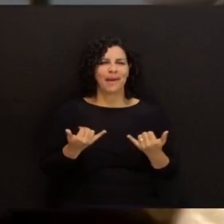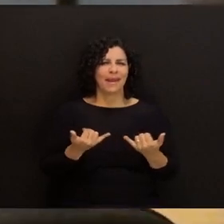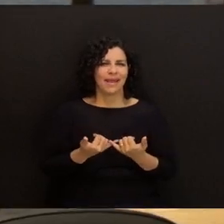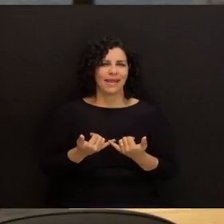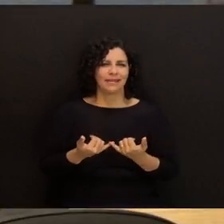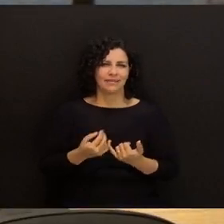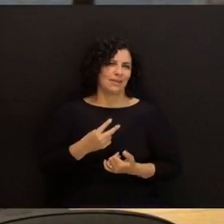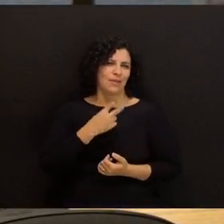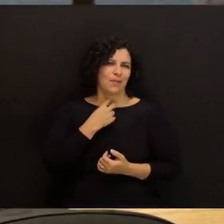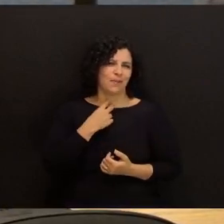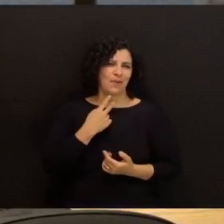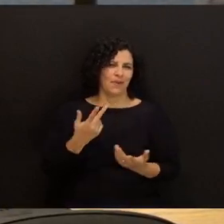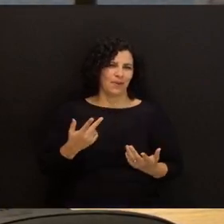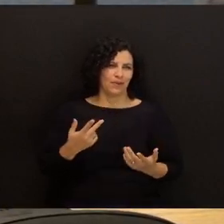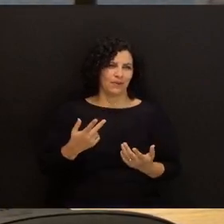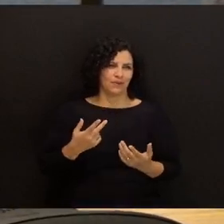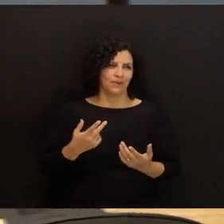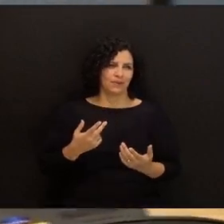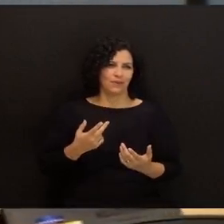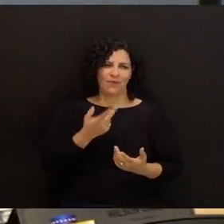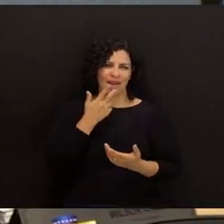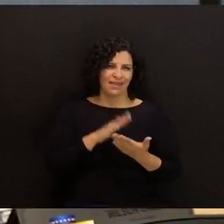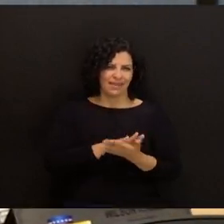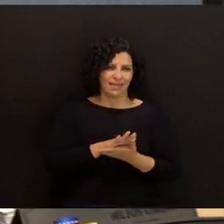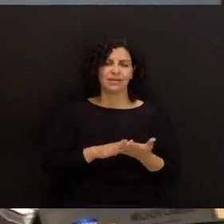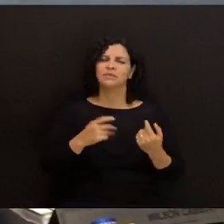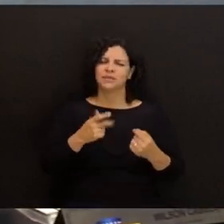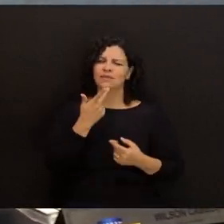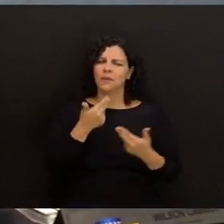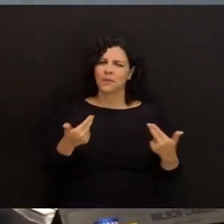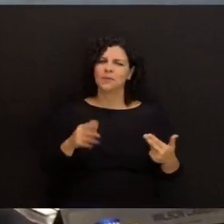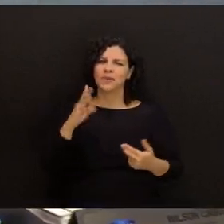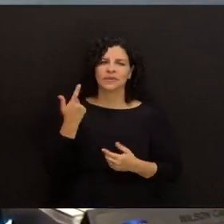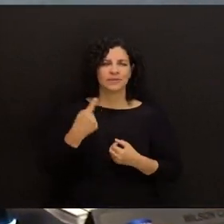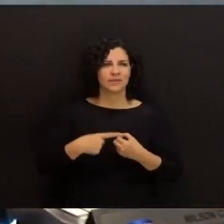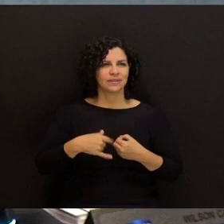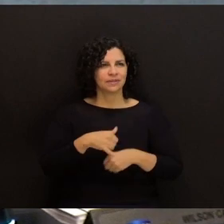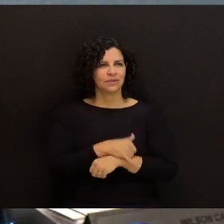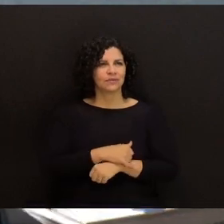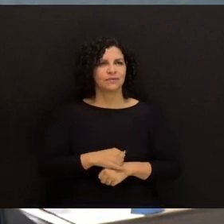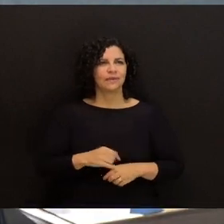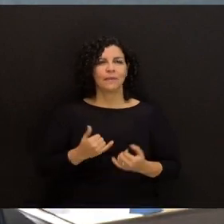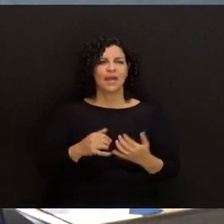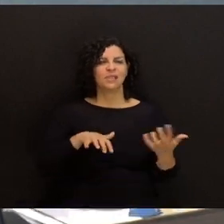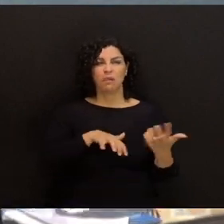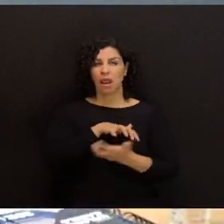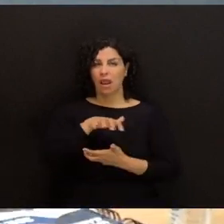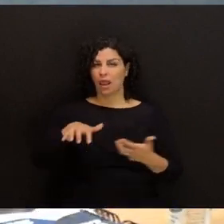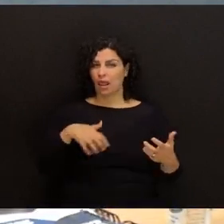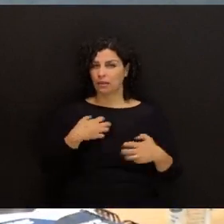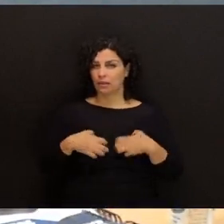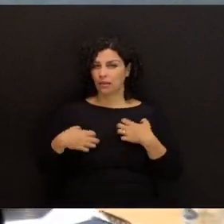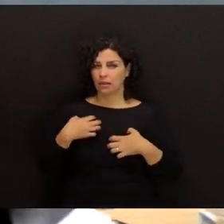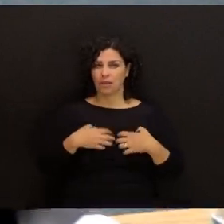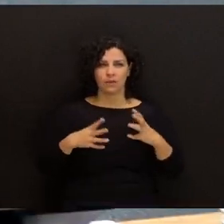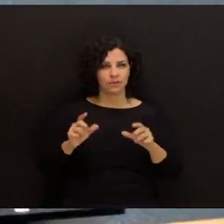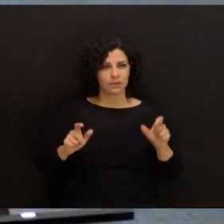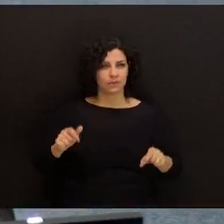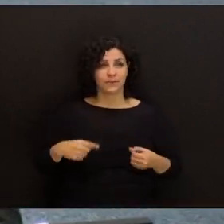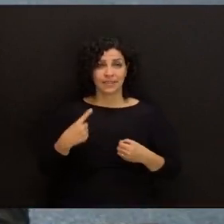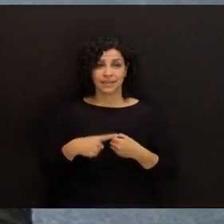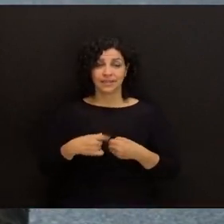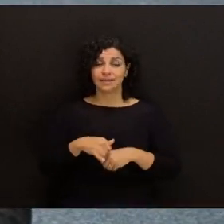pessoal hoje devido aos acontecimentos na cidade e Revoltou a todos município